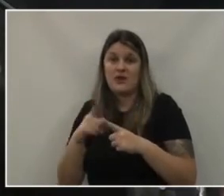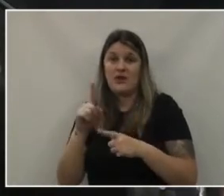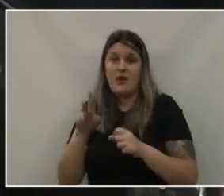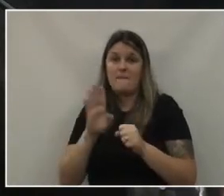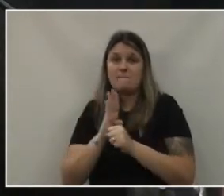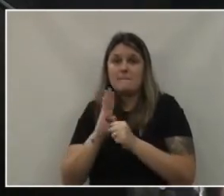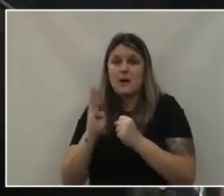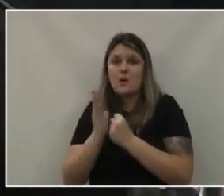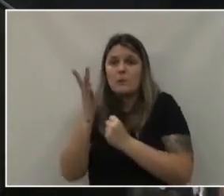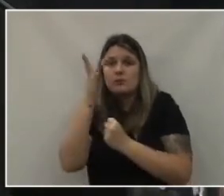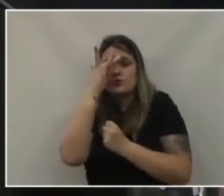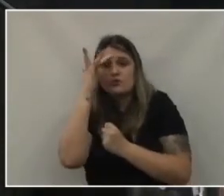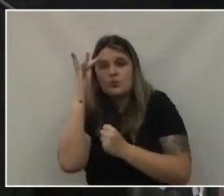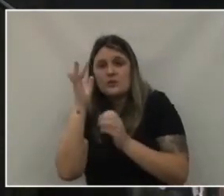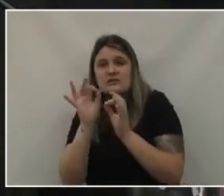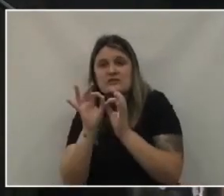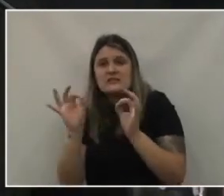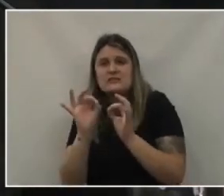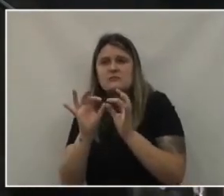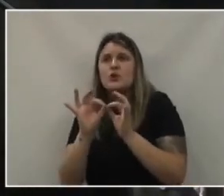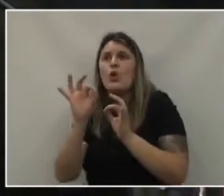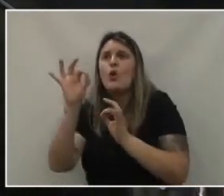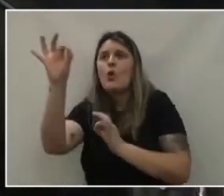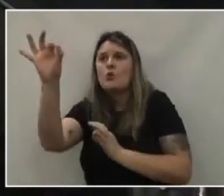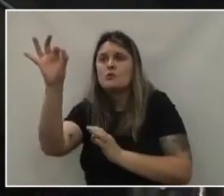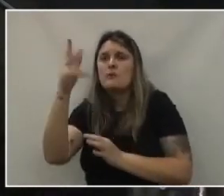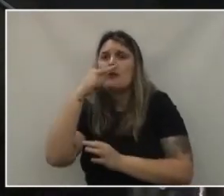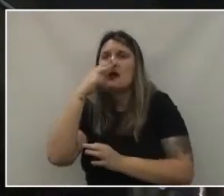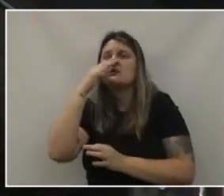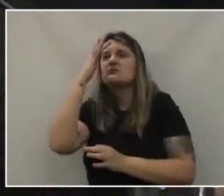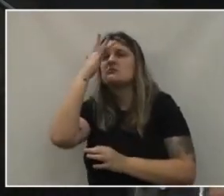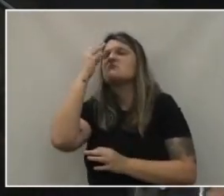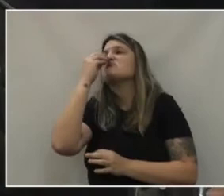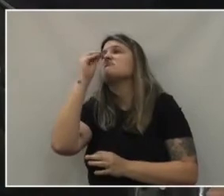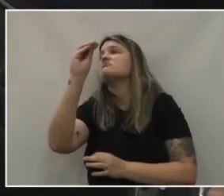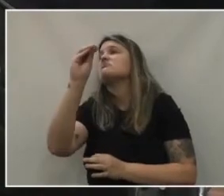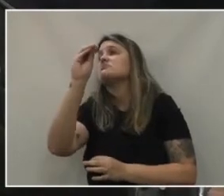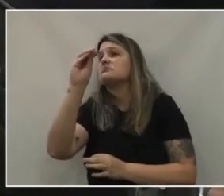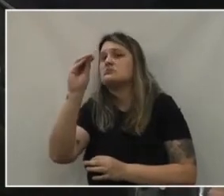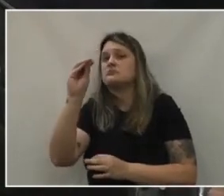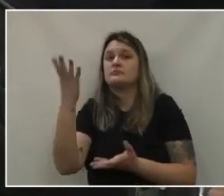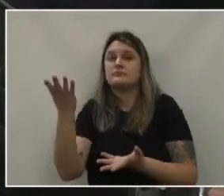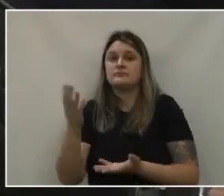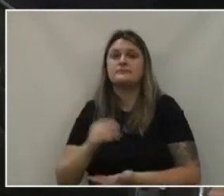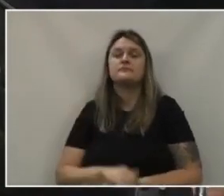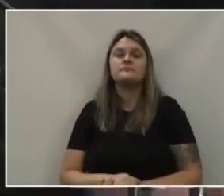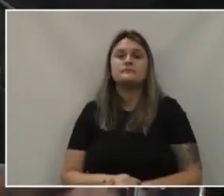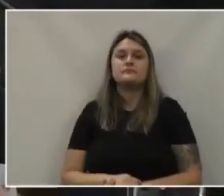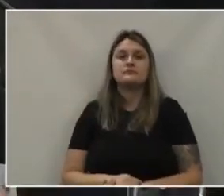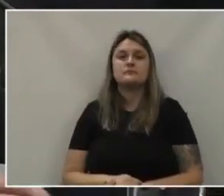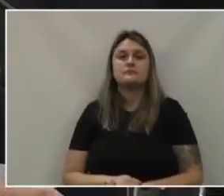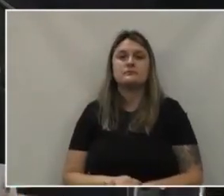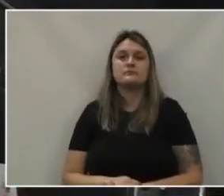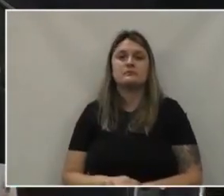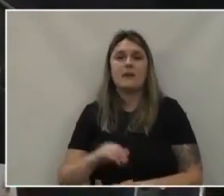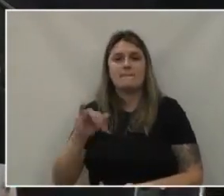aí distante e bem abandonado aí há várias gestões. E também aproveitar e falar do